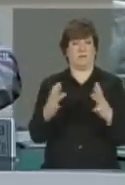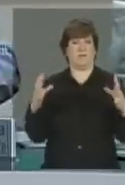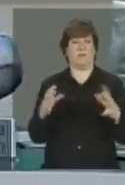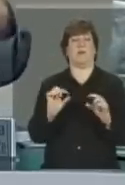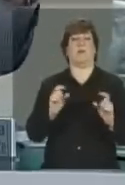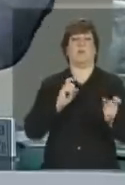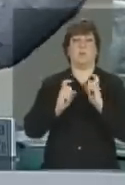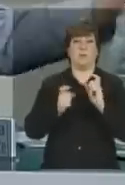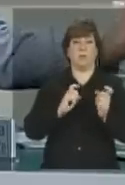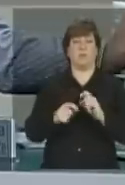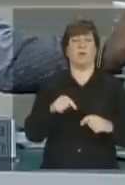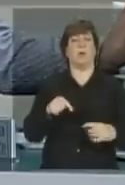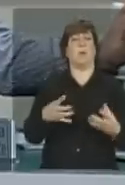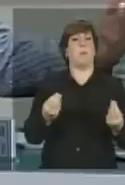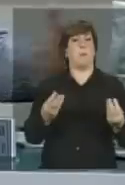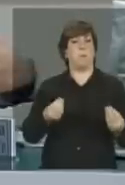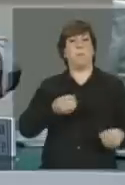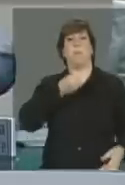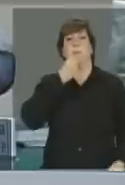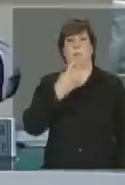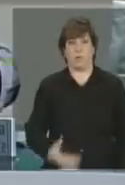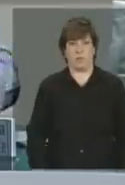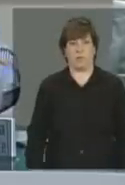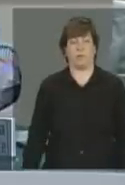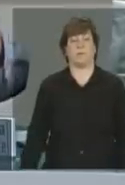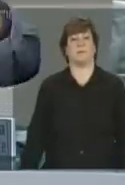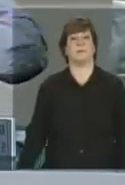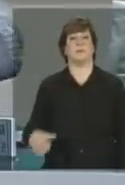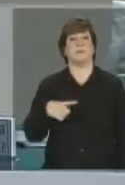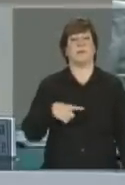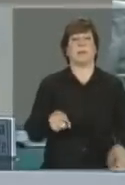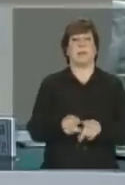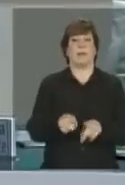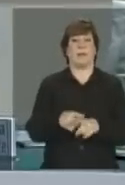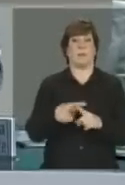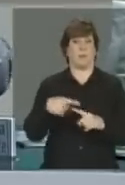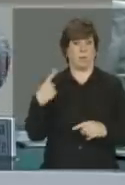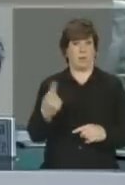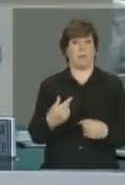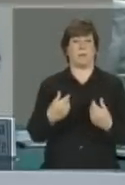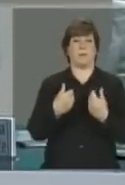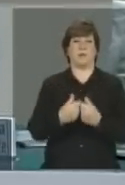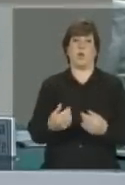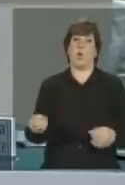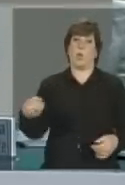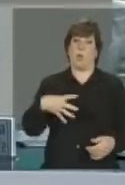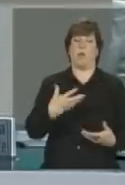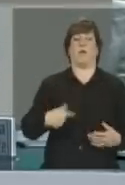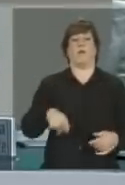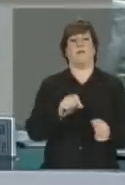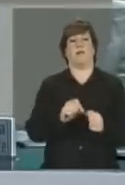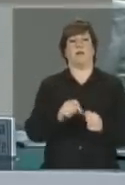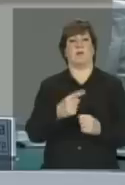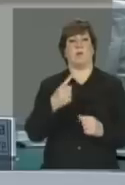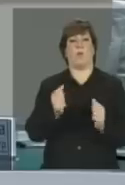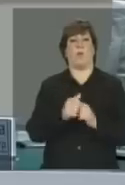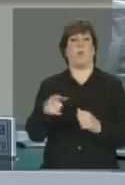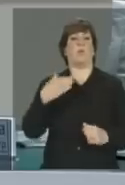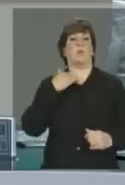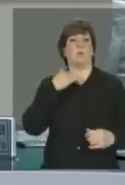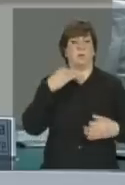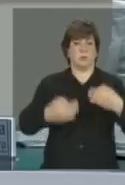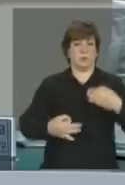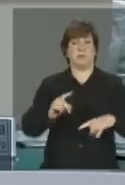diálogo, foi extremamente positivo, um êxito, tanto é que pediram novos, nós vamos fazer um com a justiça e vamos fazer um com a